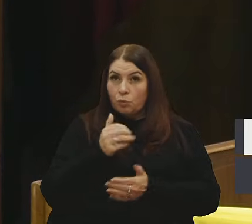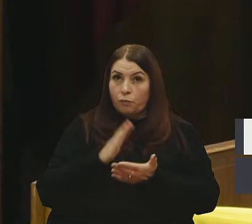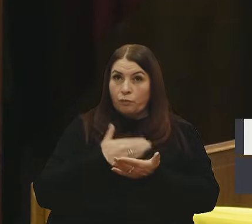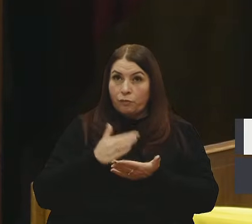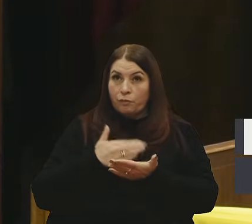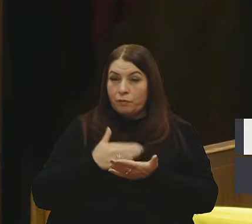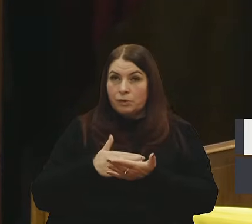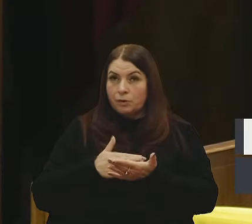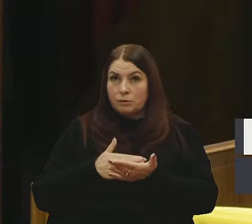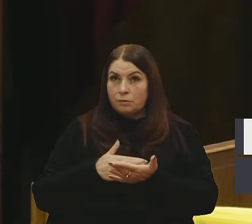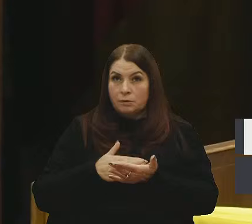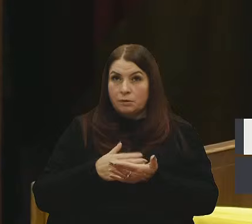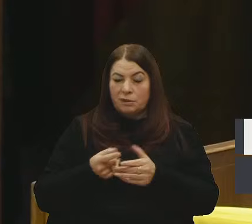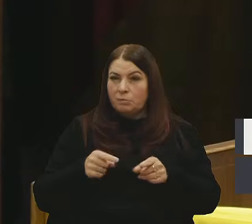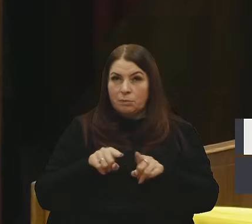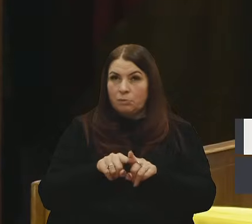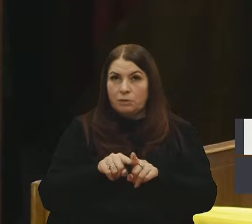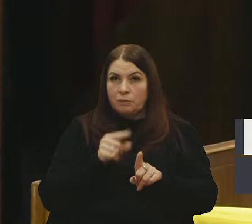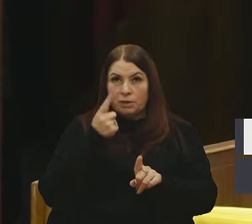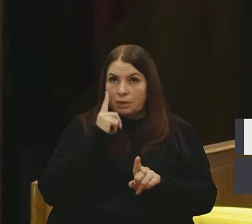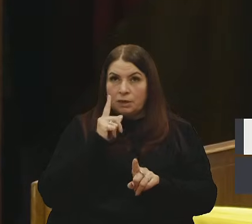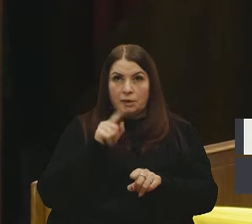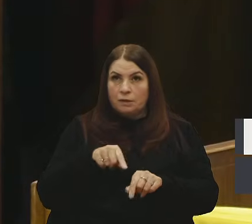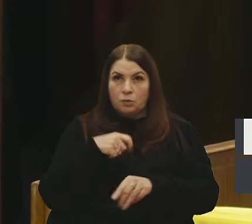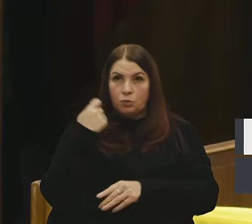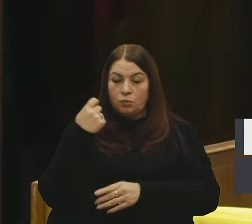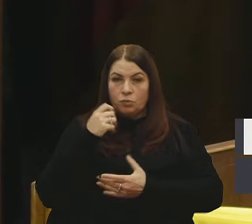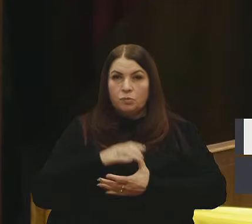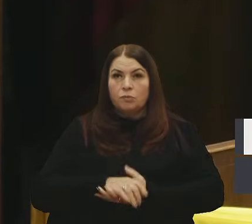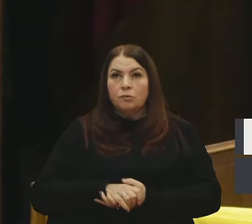a SP Parcerias não vai ganhar essa no Rio Grande do Sul.